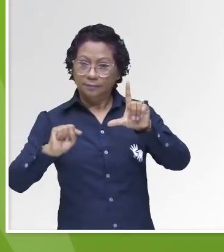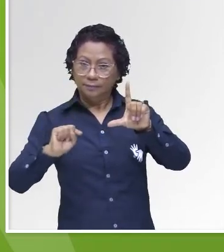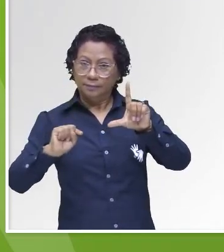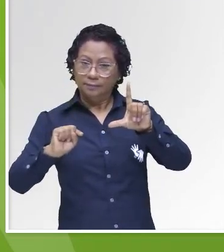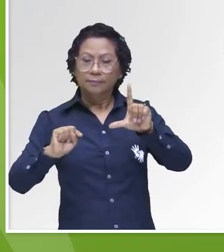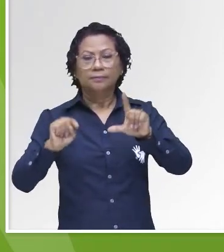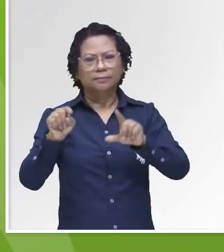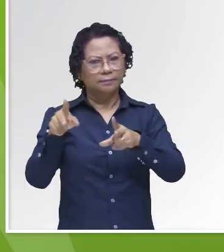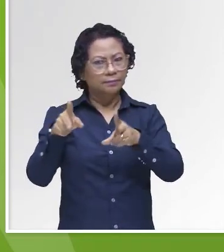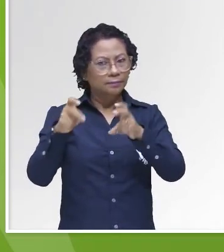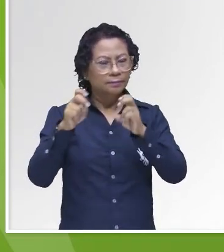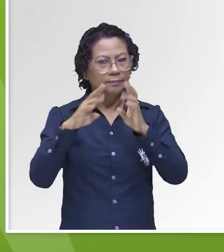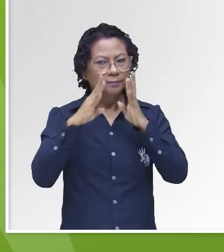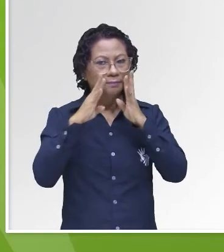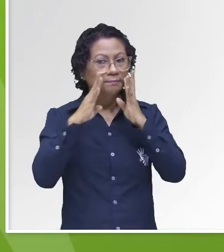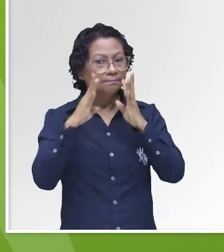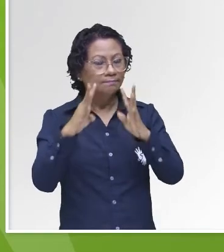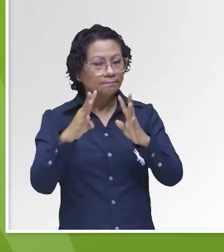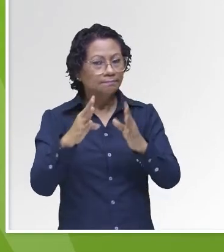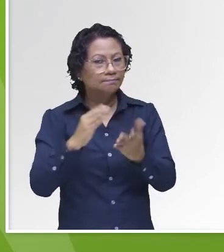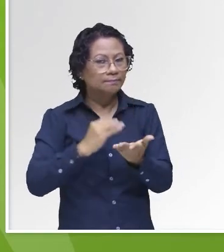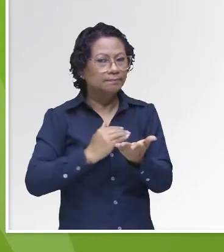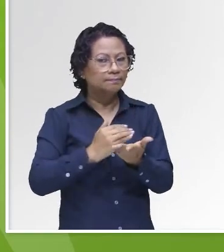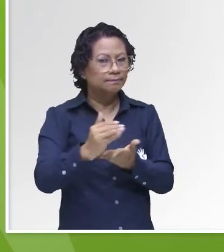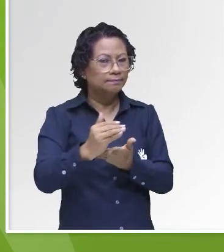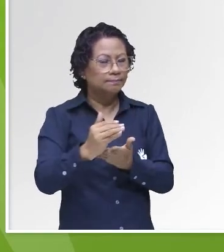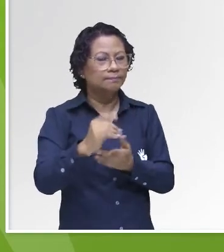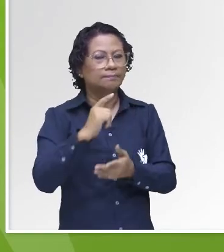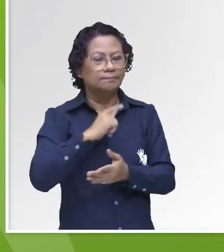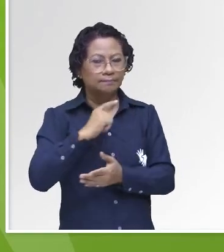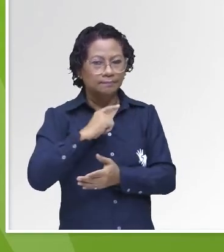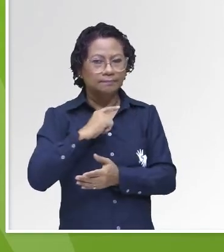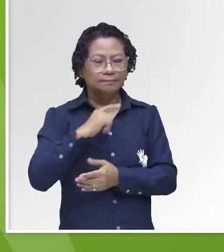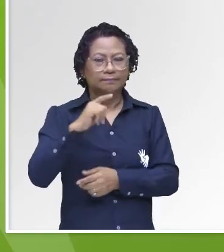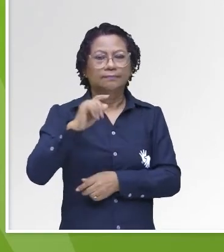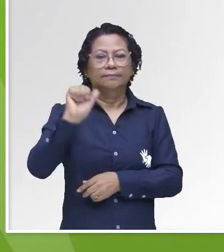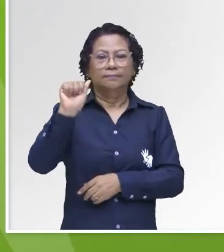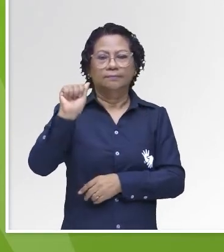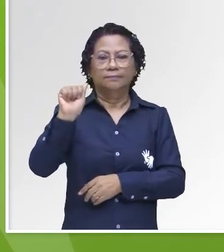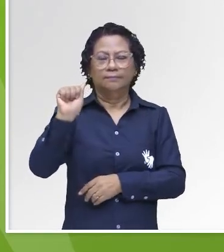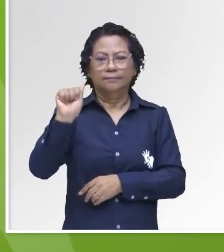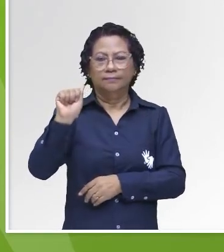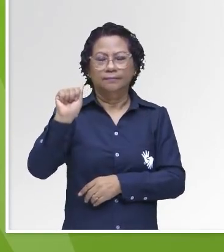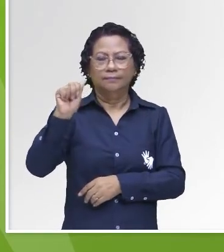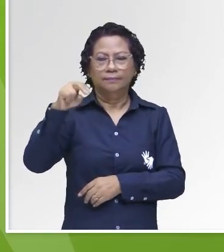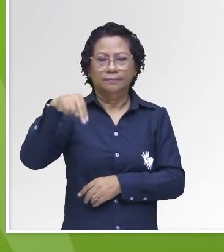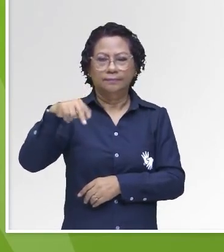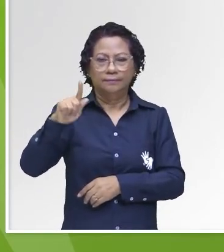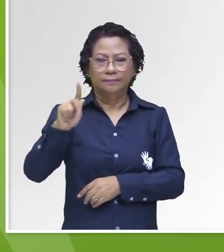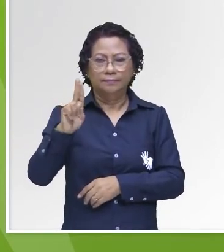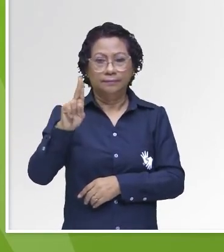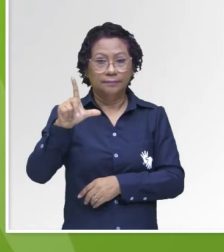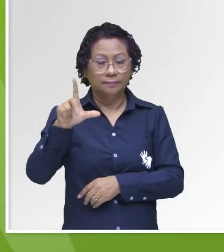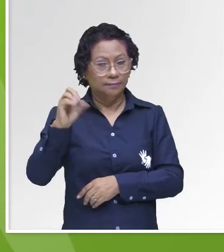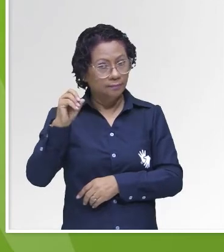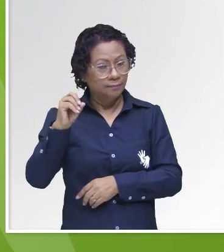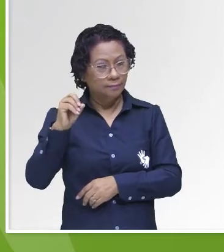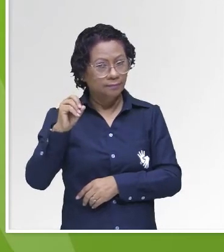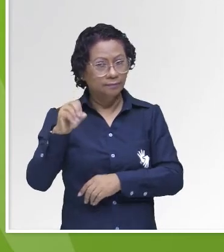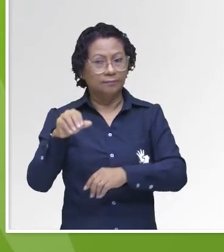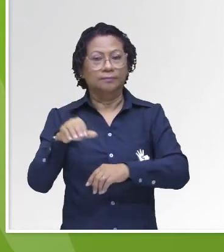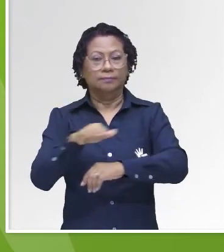A velocidade inicial, ela forma um ângulo com o solo, não é? Com a superfície da